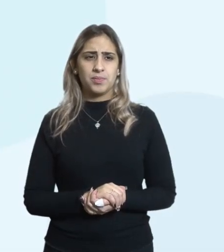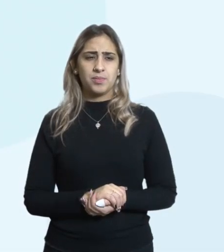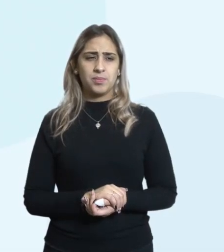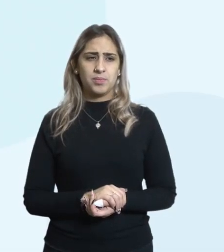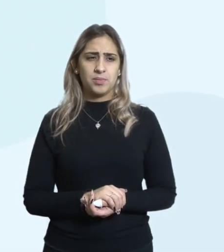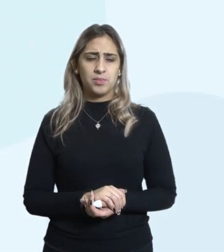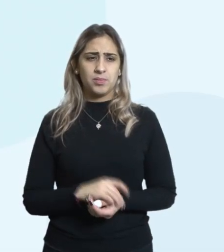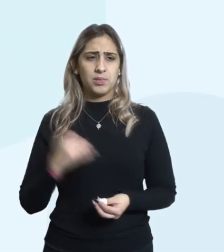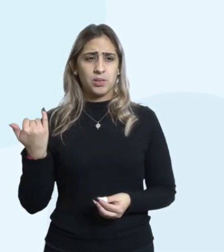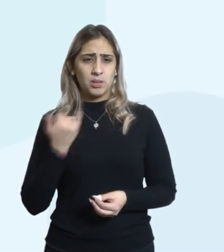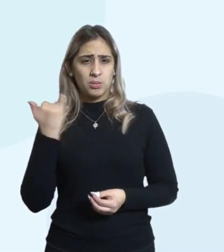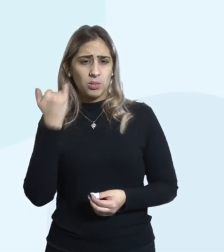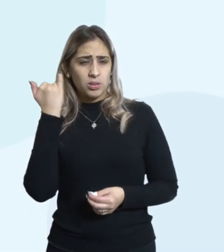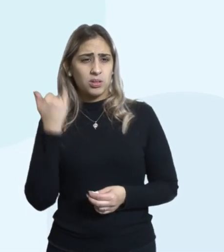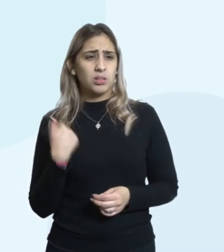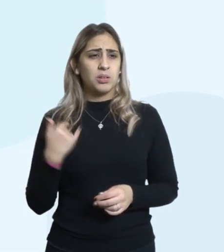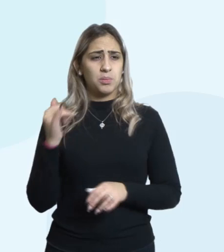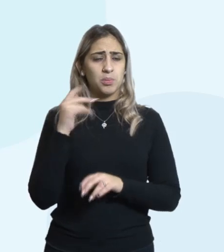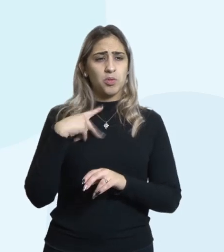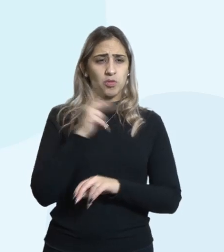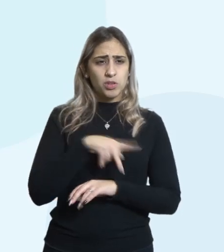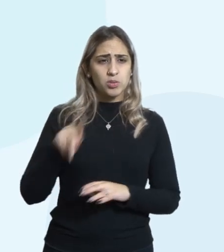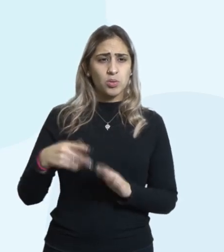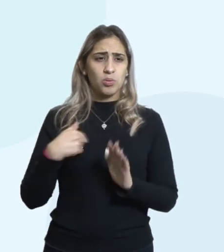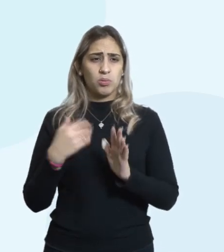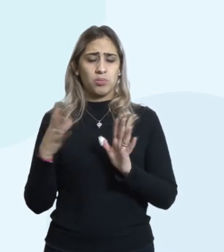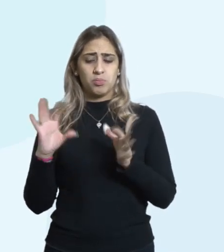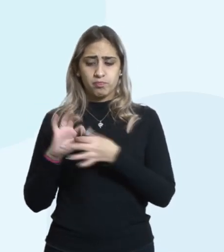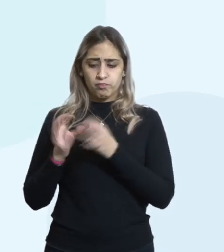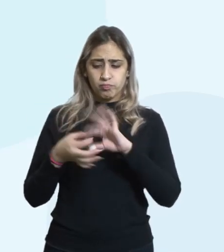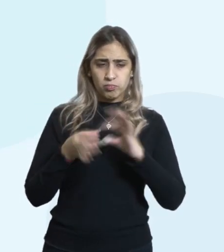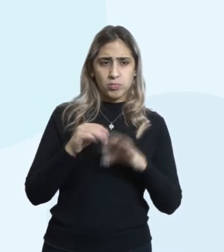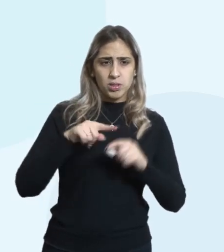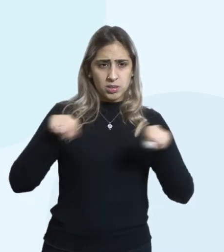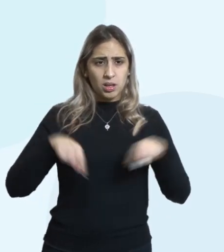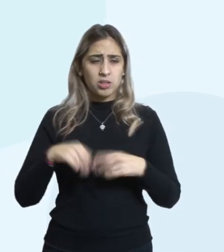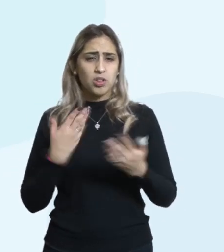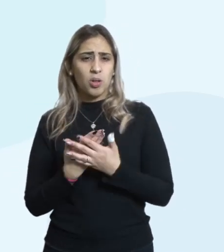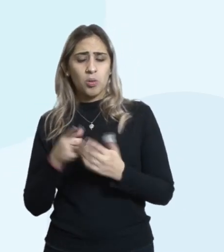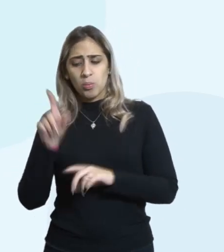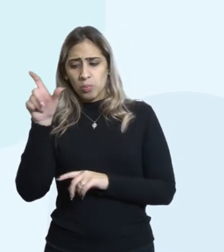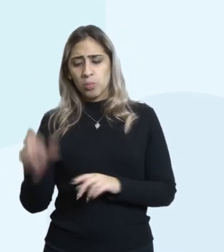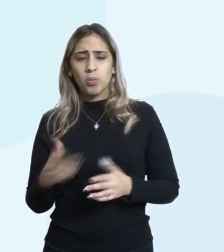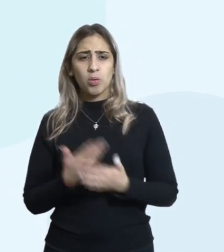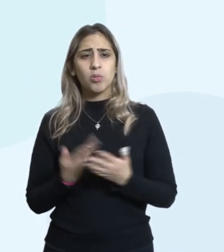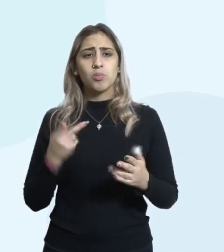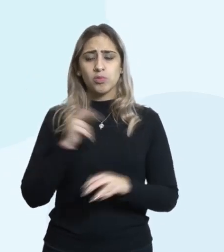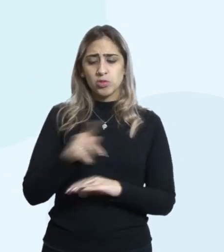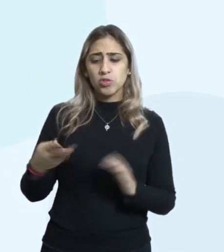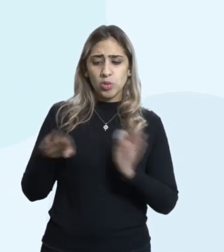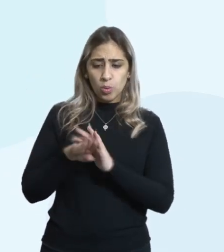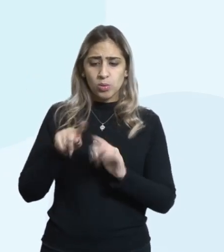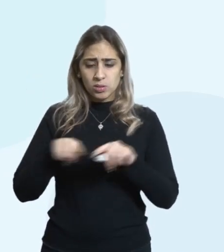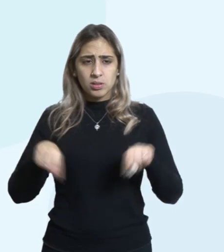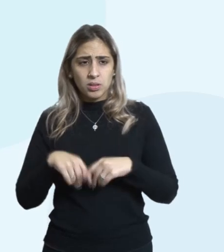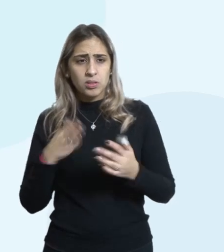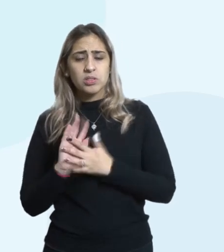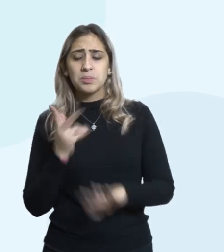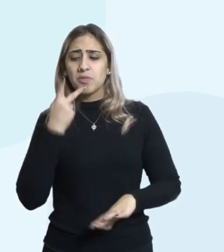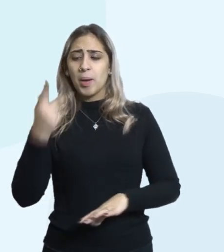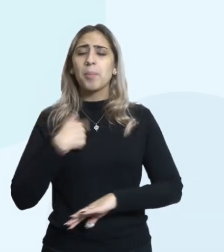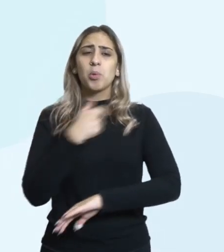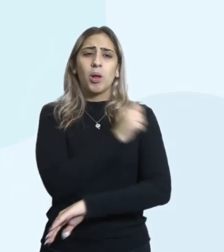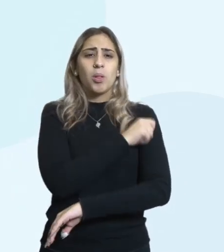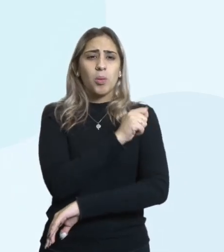Retomando, é importante que o professor contextualize a sala de aula para esse aluno. Então, o professor chegou na sala de aula, a gente sempre fala para os